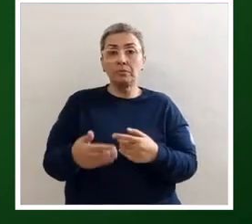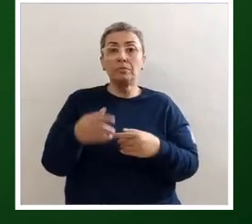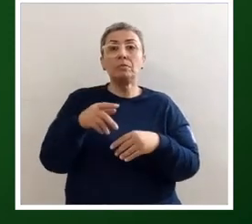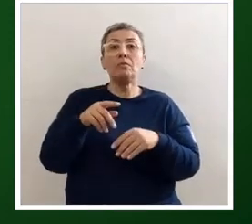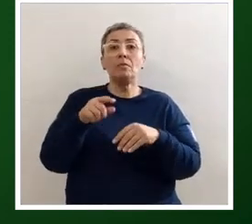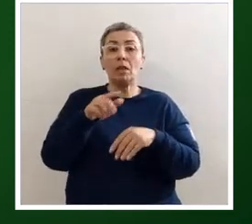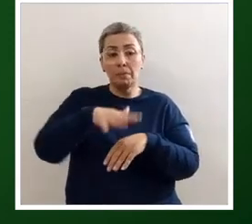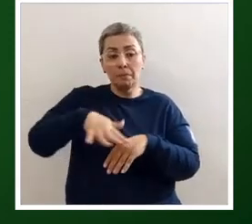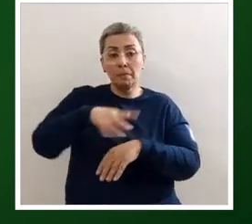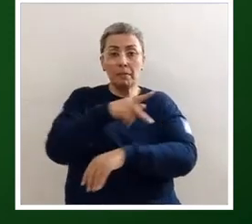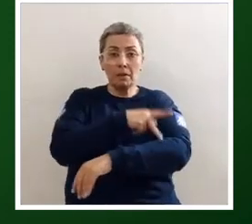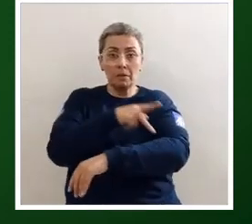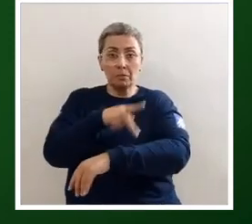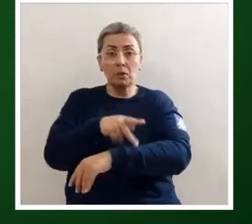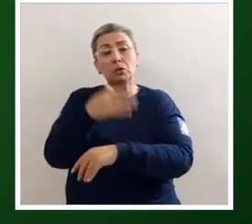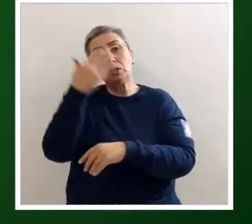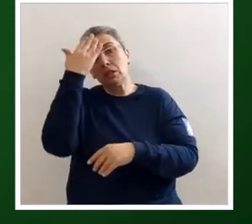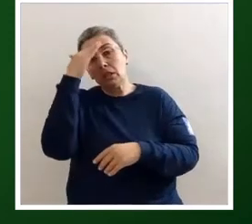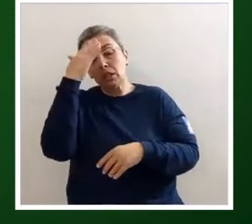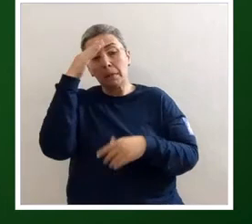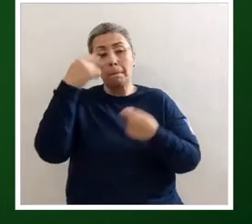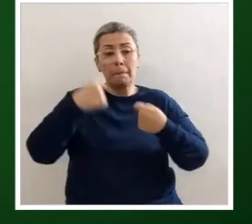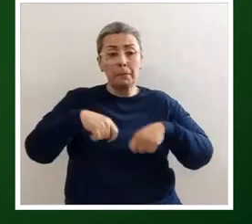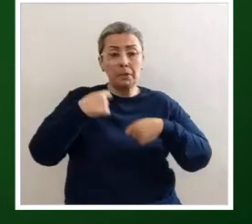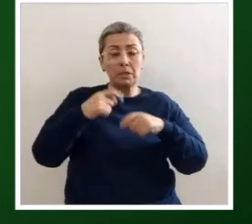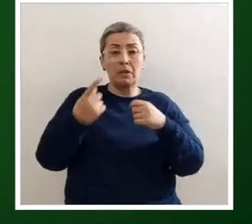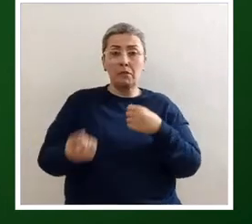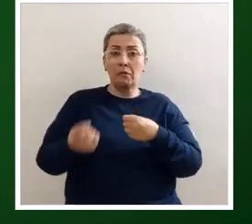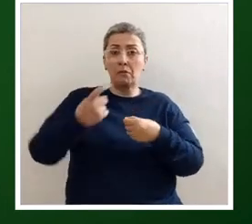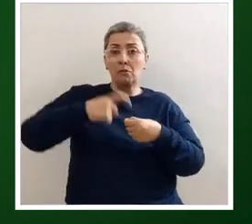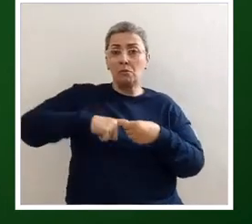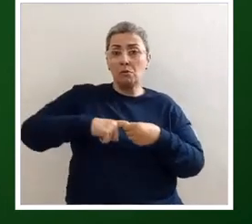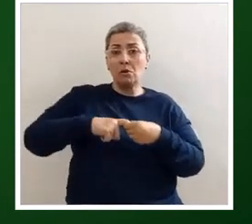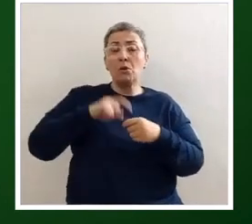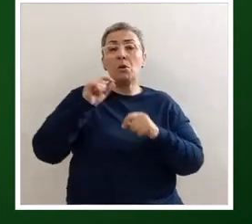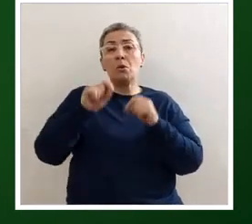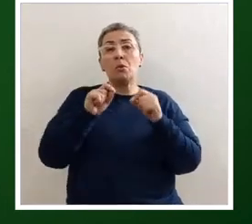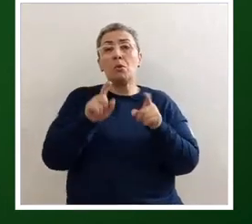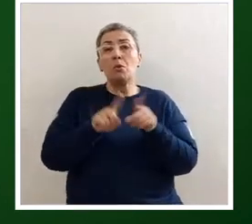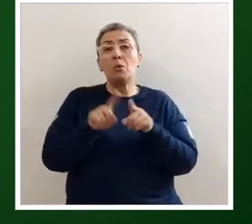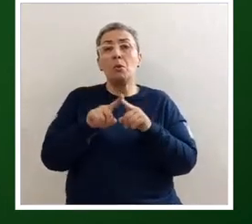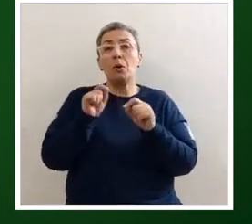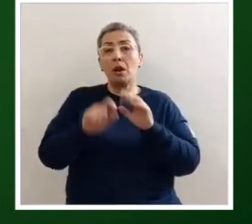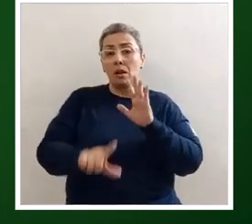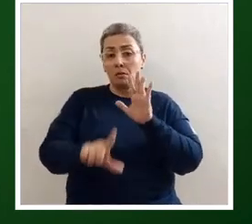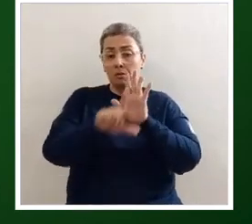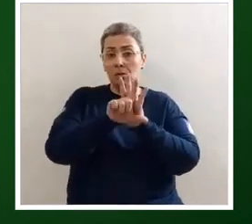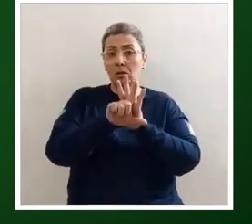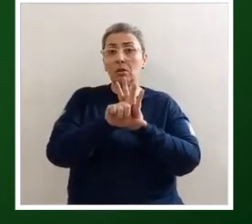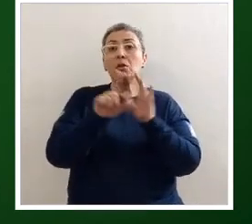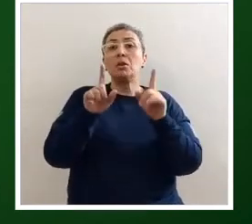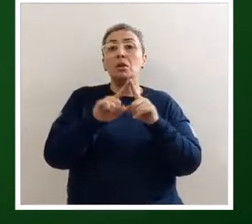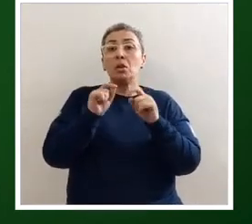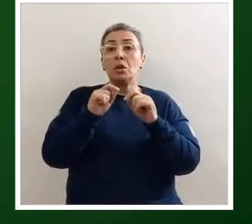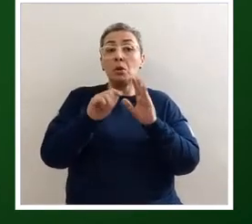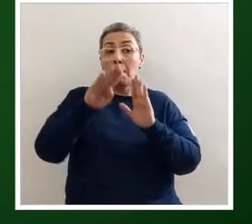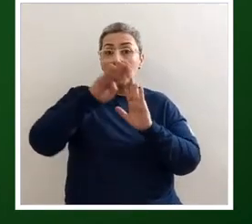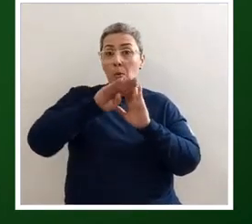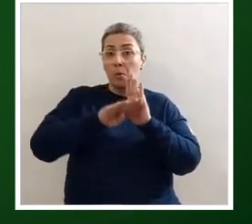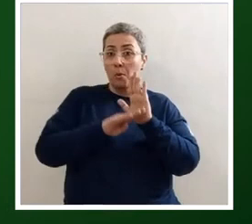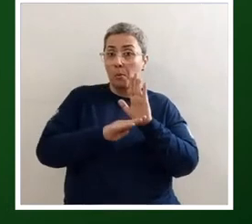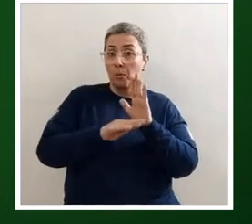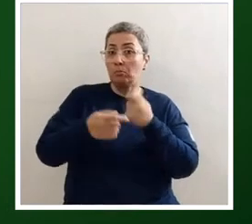pedagógica entendemos que a gente precisava voltar com eles a legislação e os procedimentos